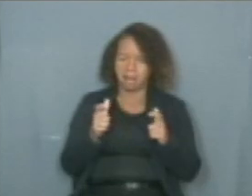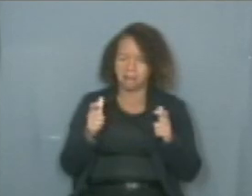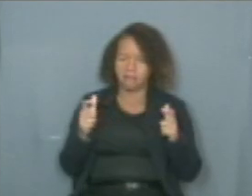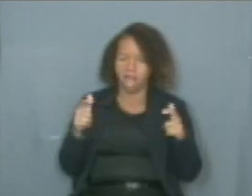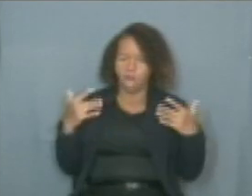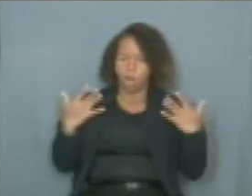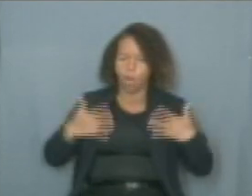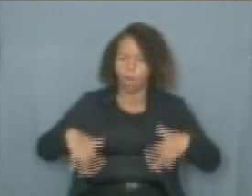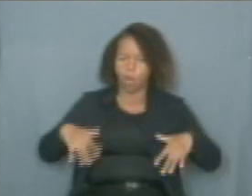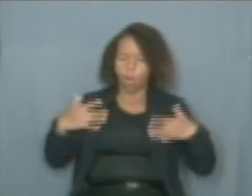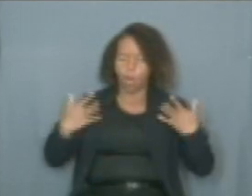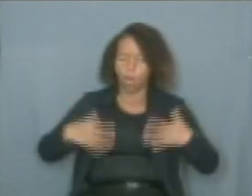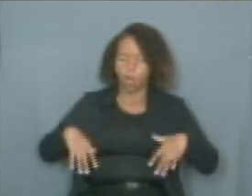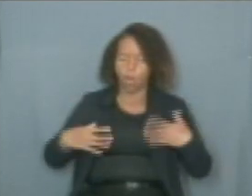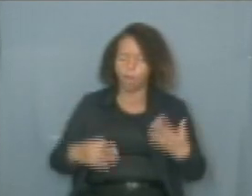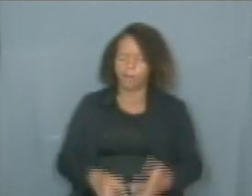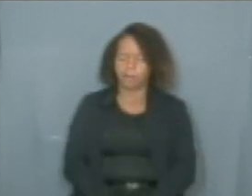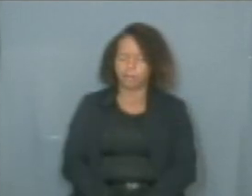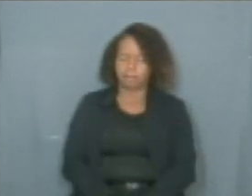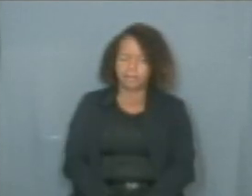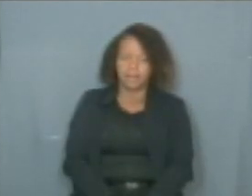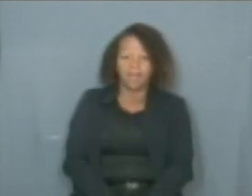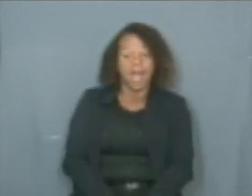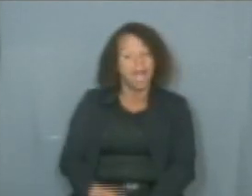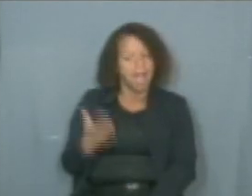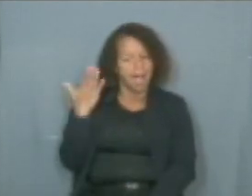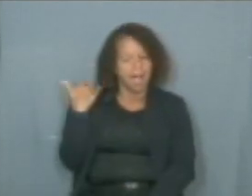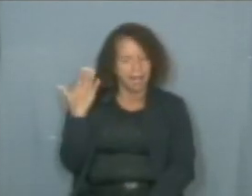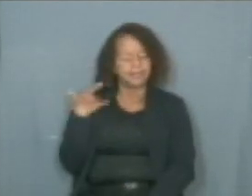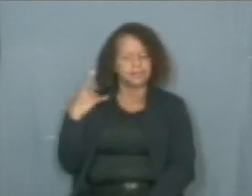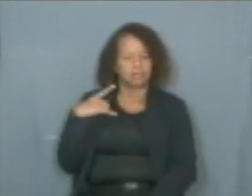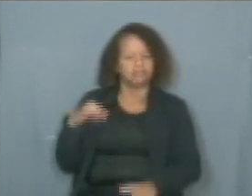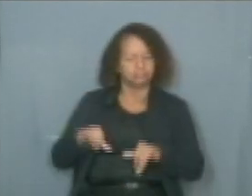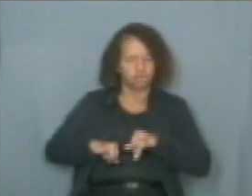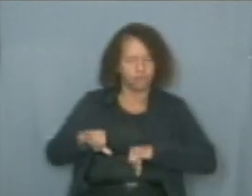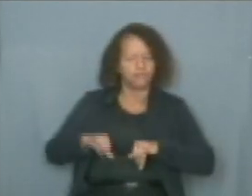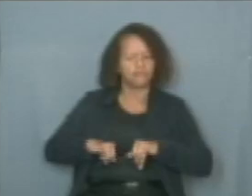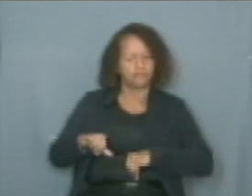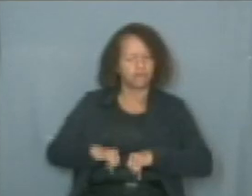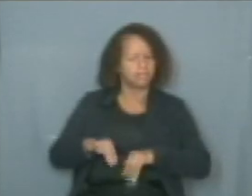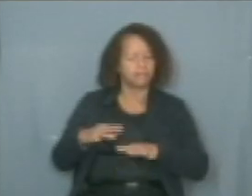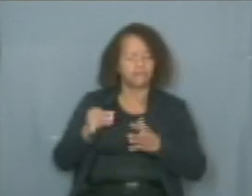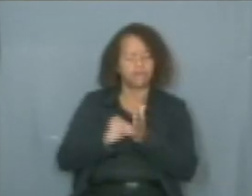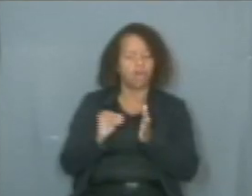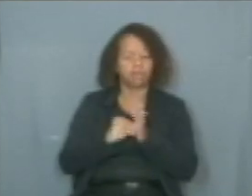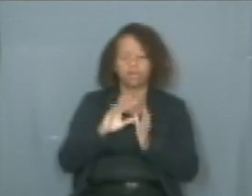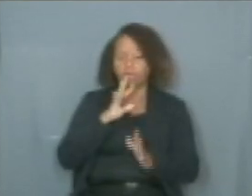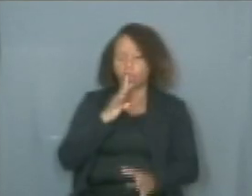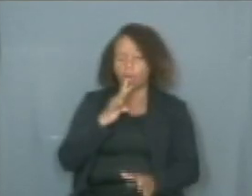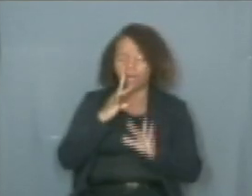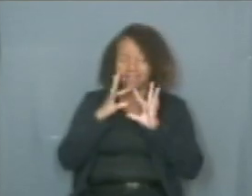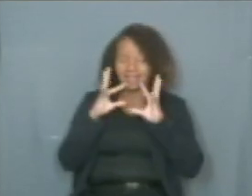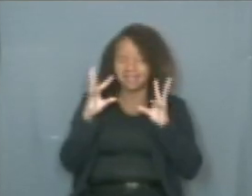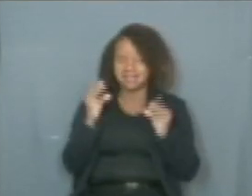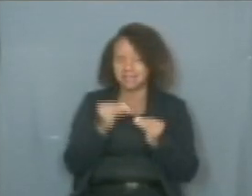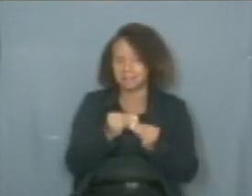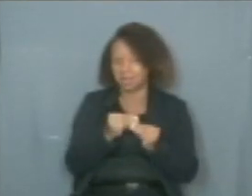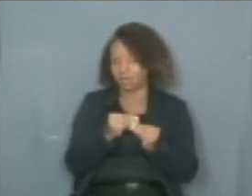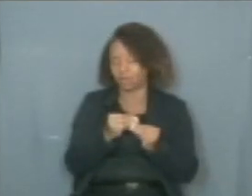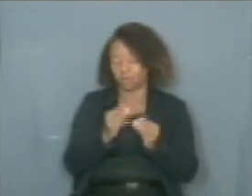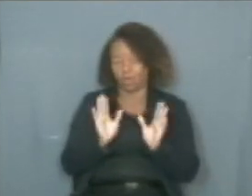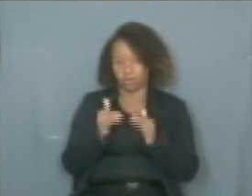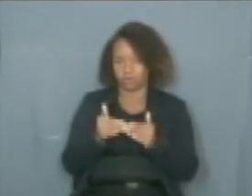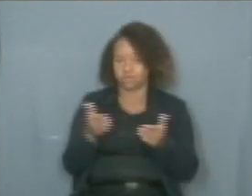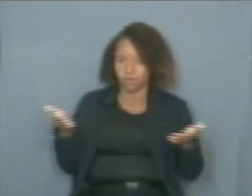a números alarmantes. Antigamente, nós sofríamos com o desconhecimento acerca do autismo. E